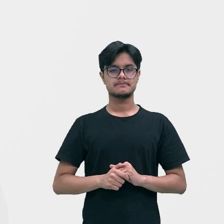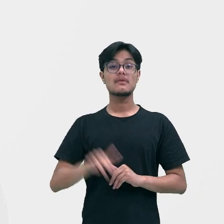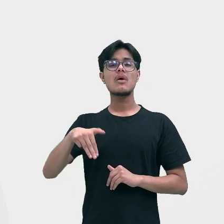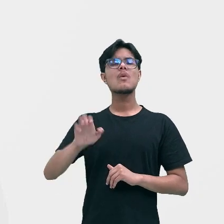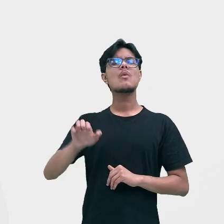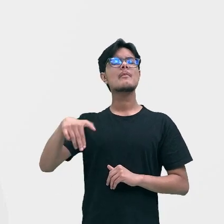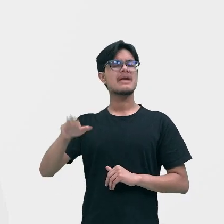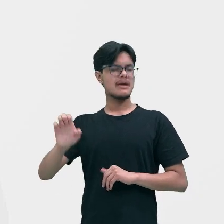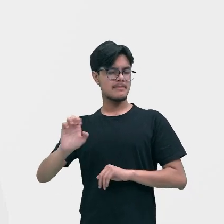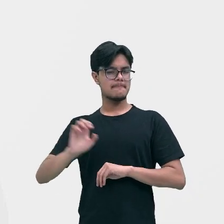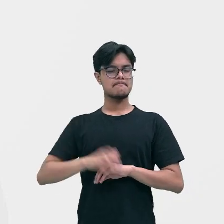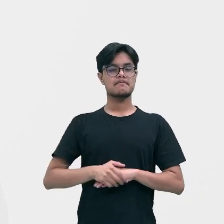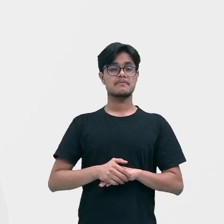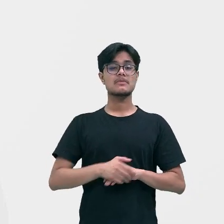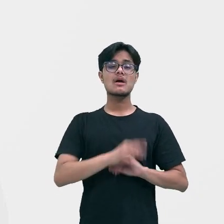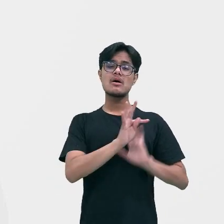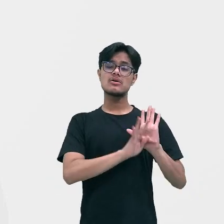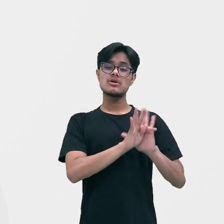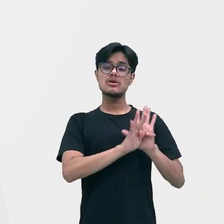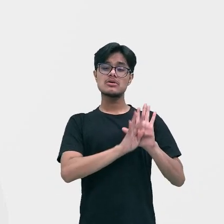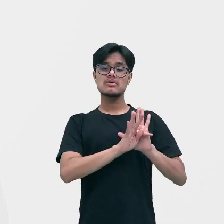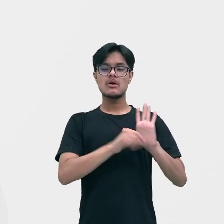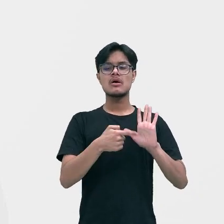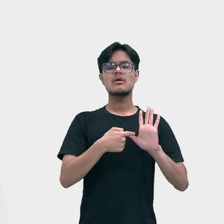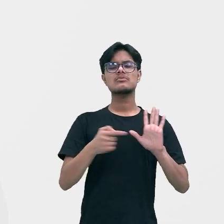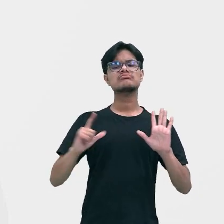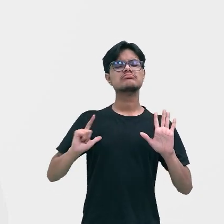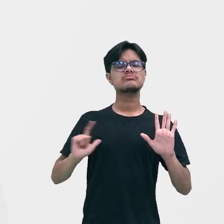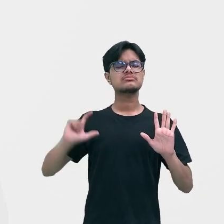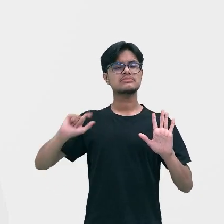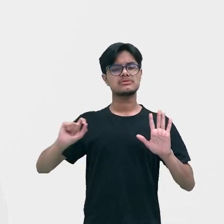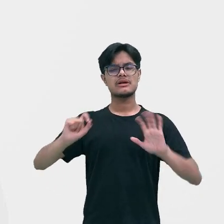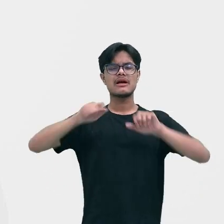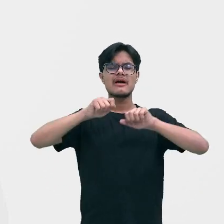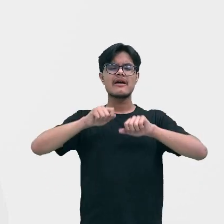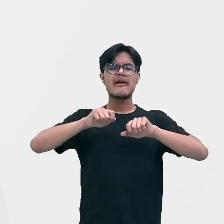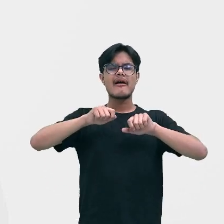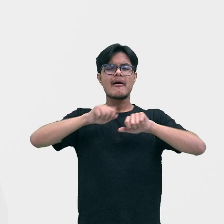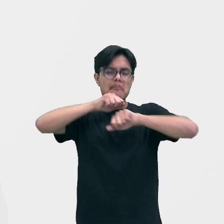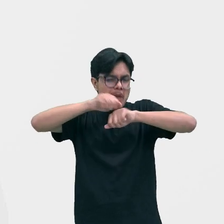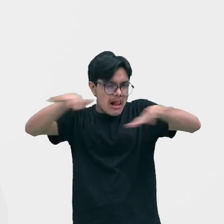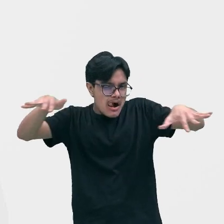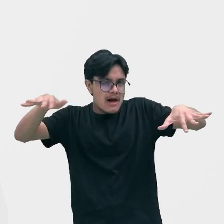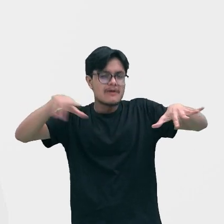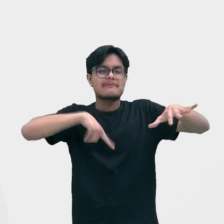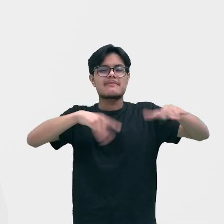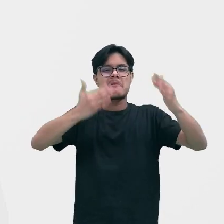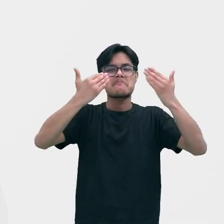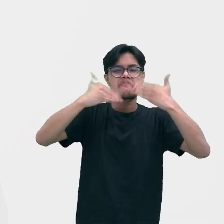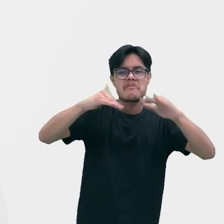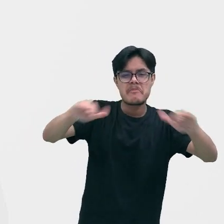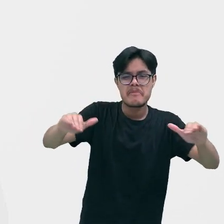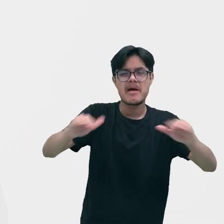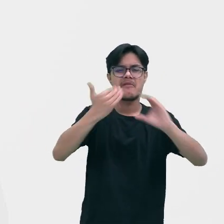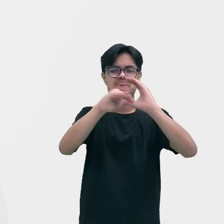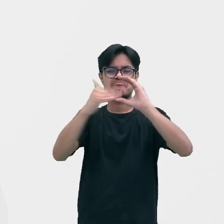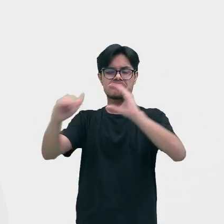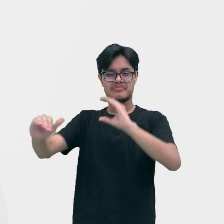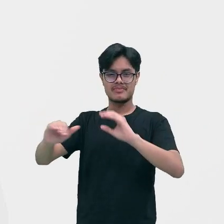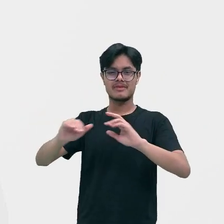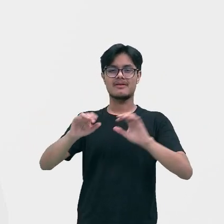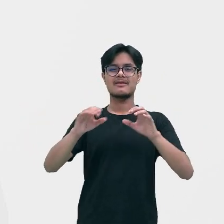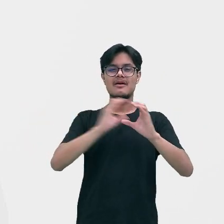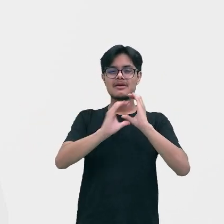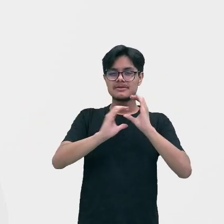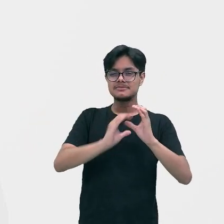meme, ele vai ser um gênero textual que tem ampla divulgação nos ambientes virtuais de comunicação, entendam aí